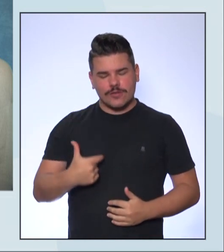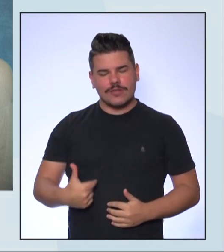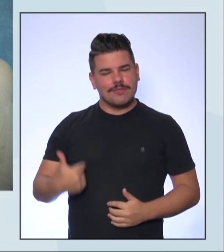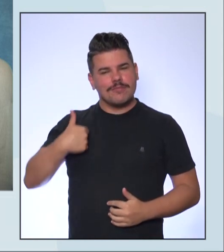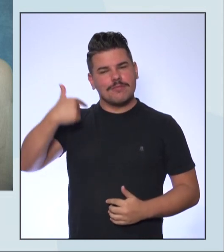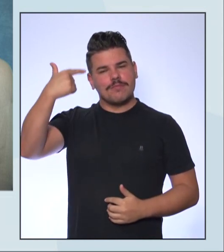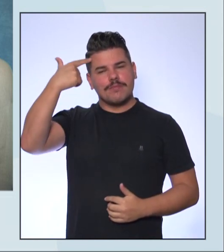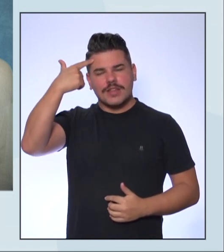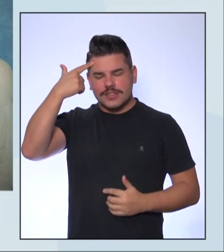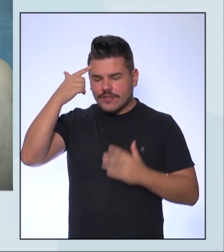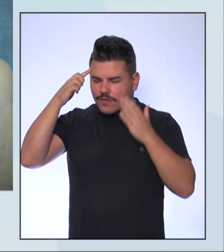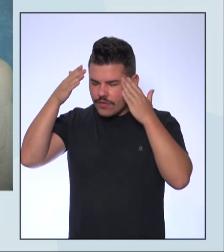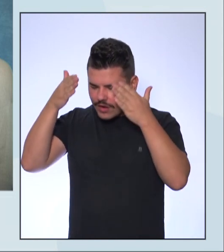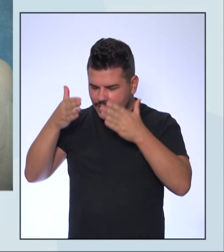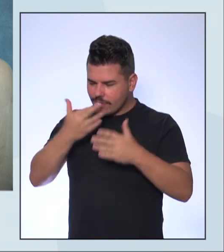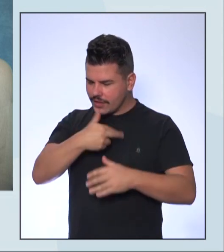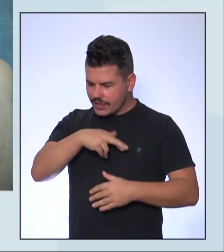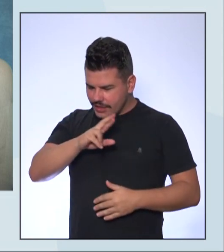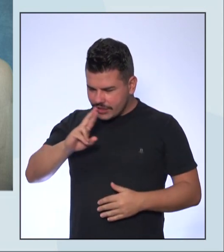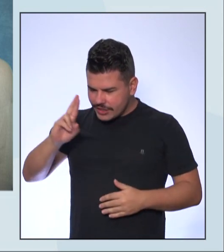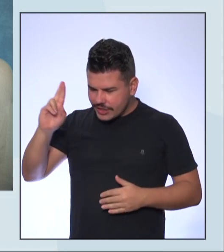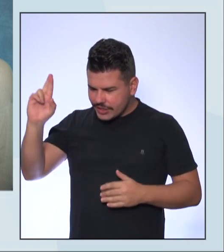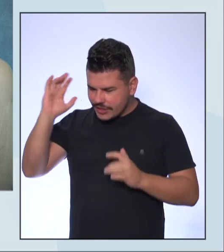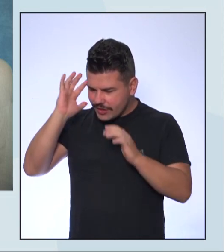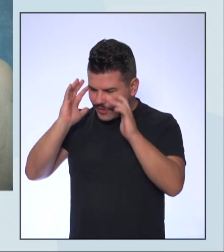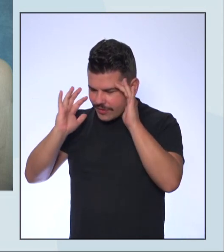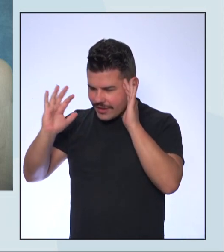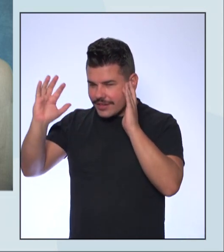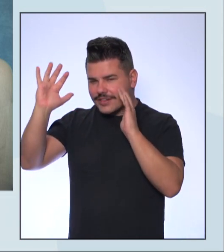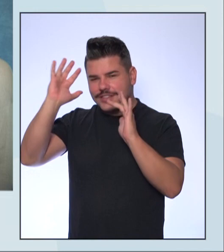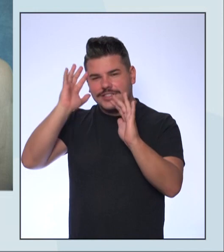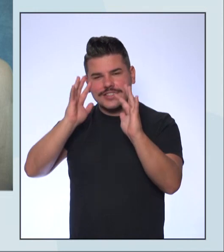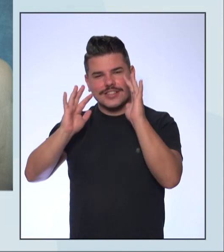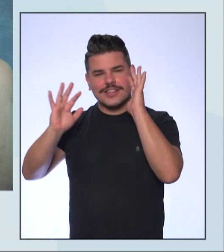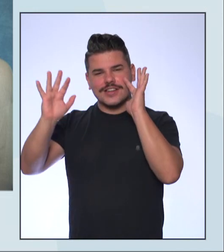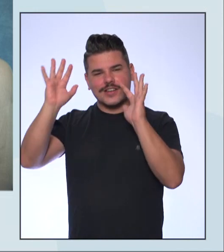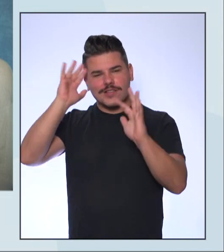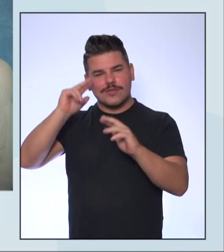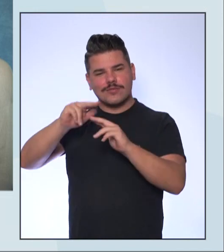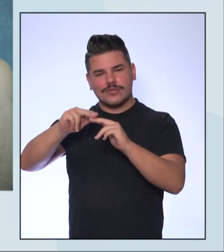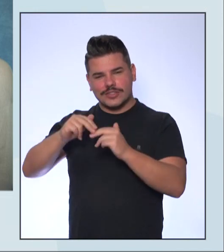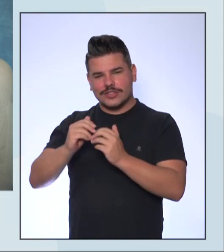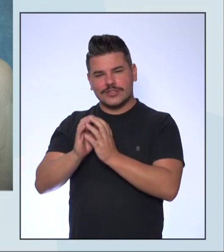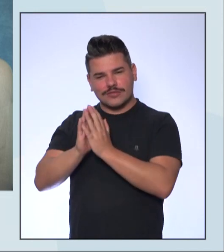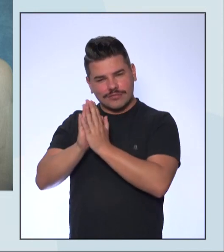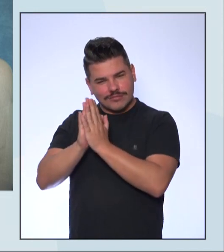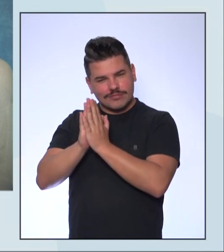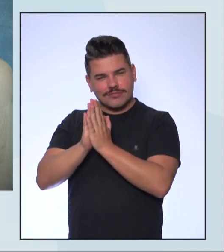de religiosidade, de reflexão. Aí você vê esse posicionamento